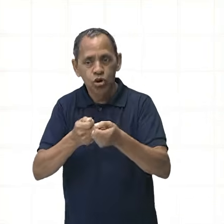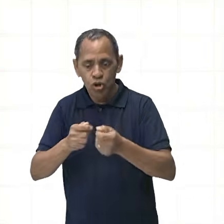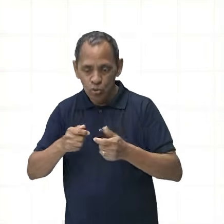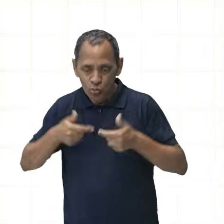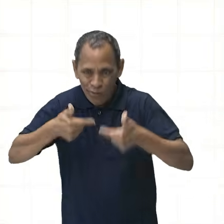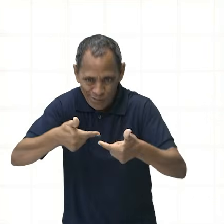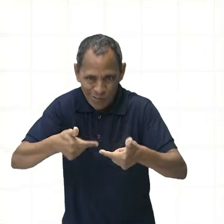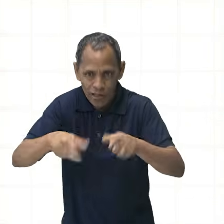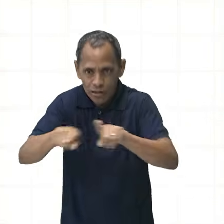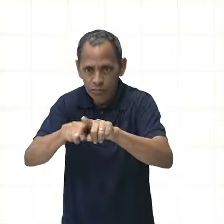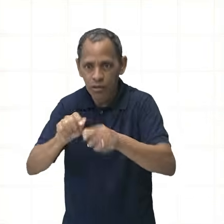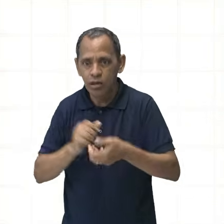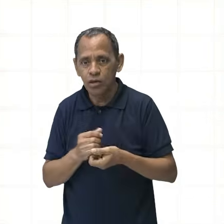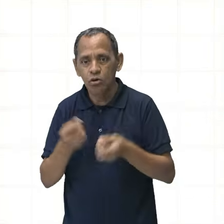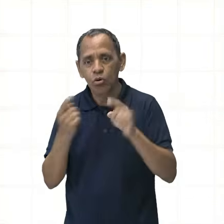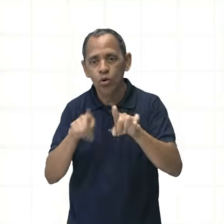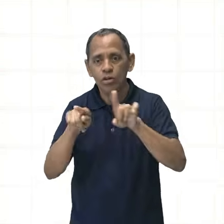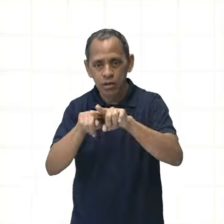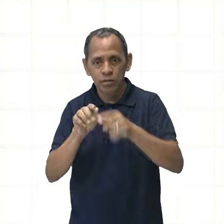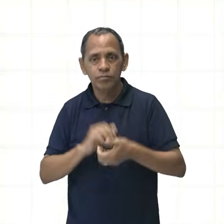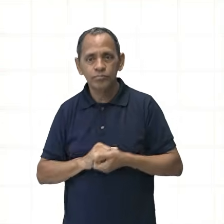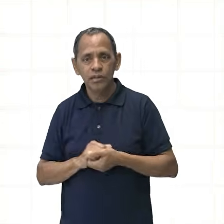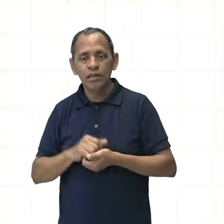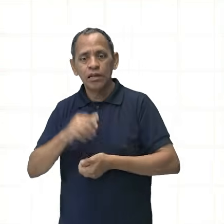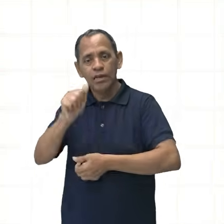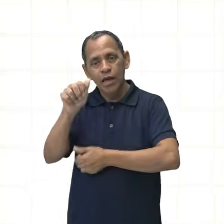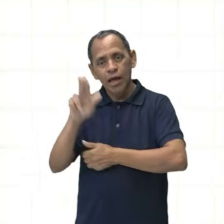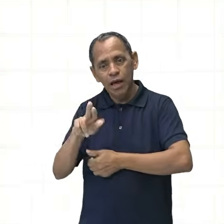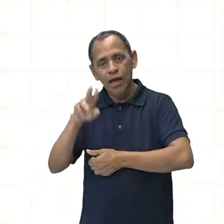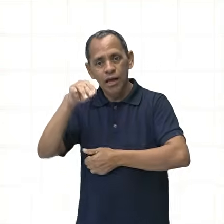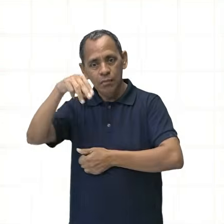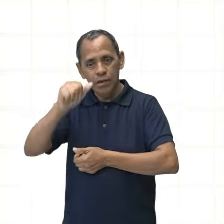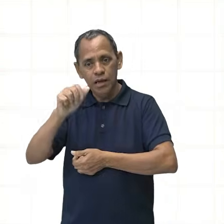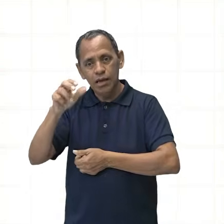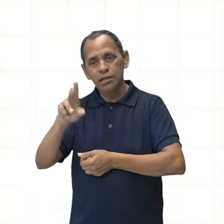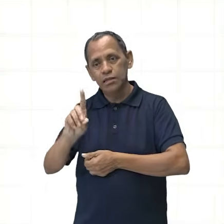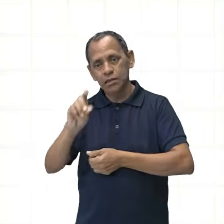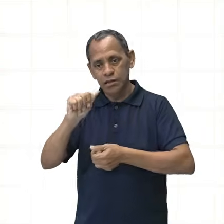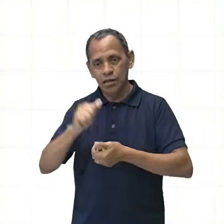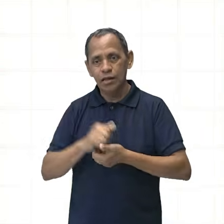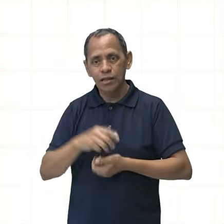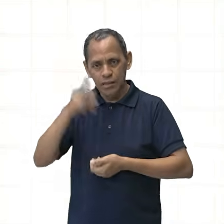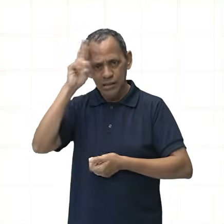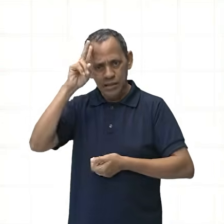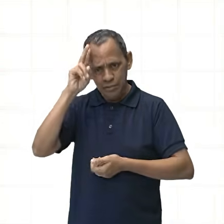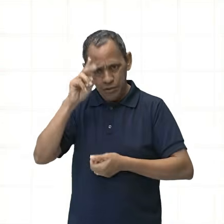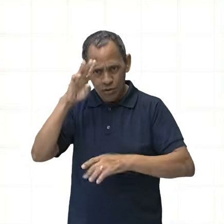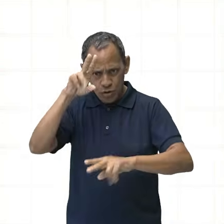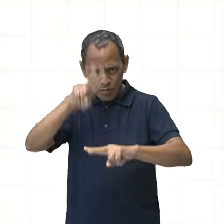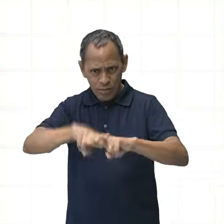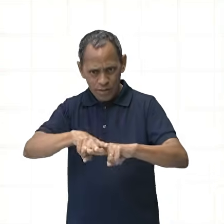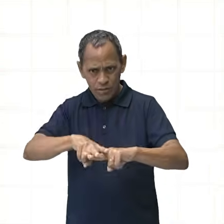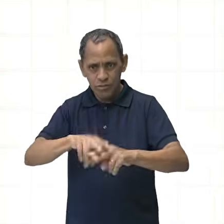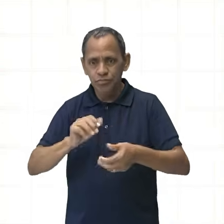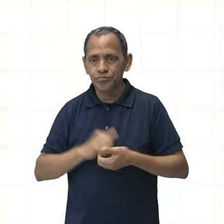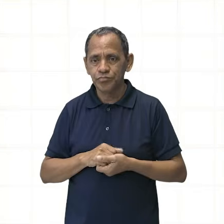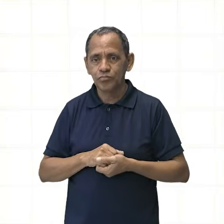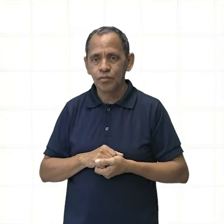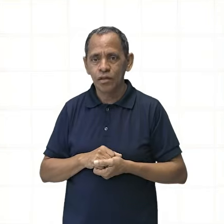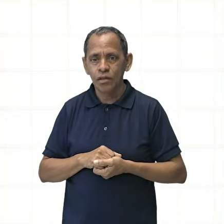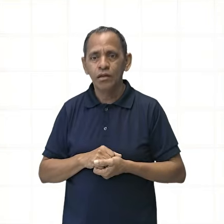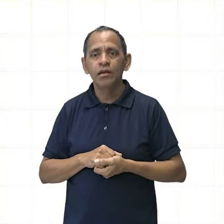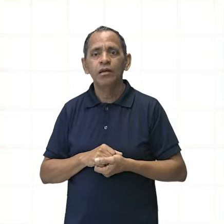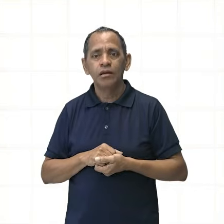de Sierra Maestra. Então, nesse contexto, ele vai se organizar no México, ele vai ser preso, né, como foi falado